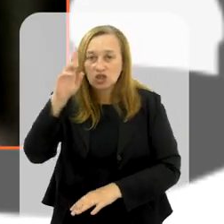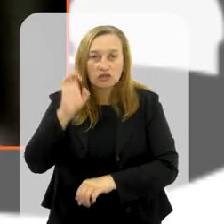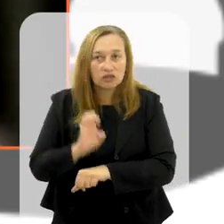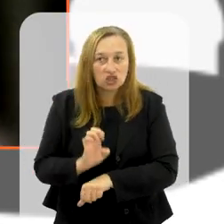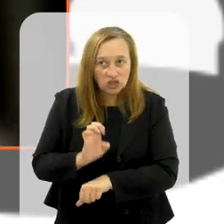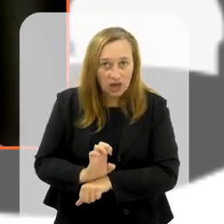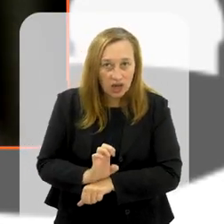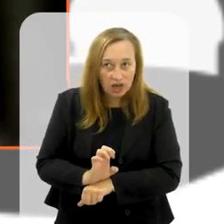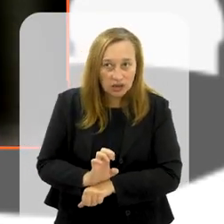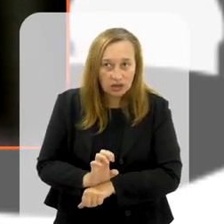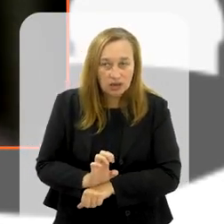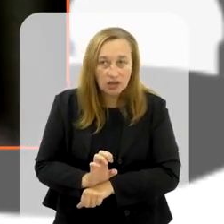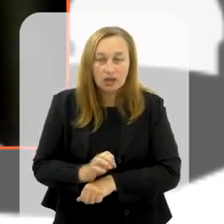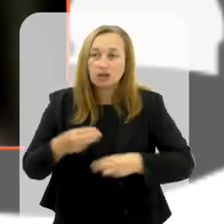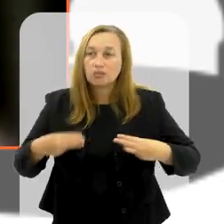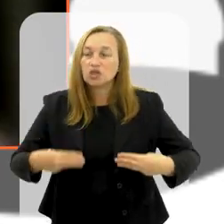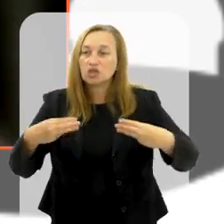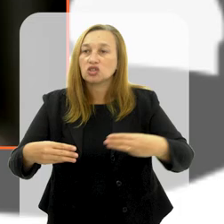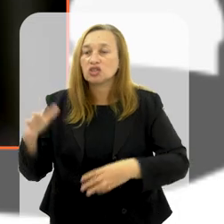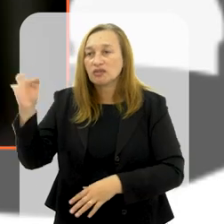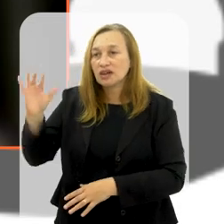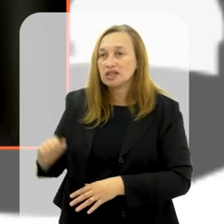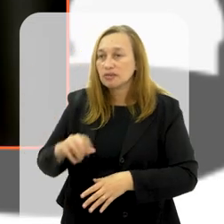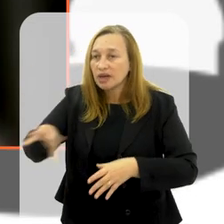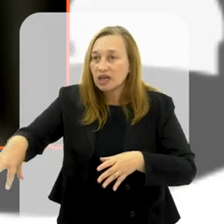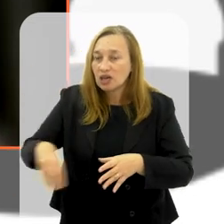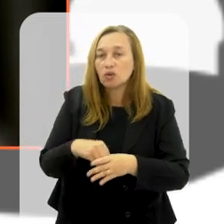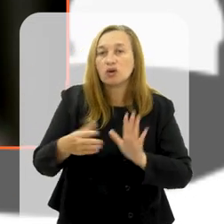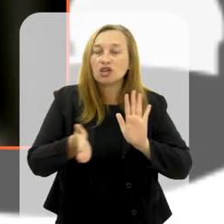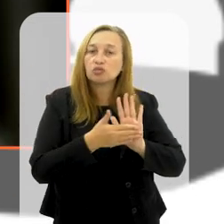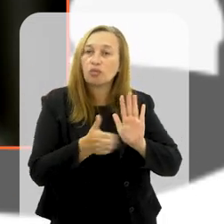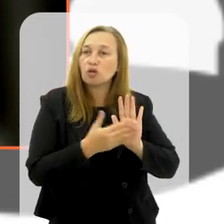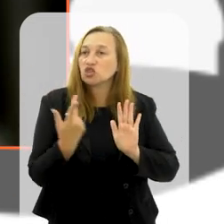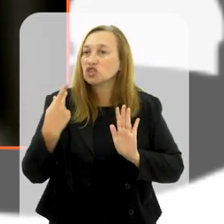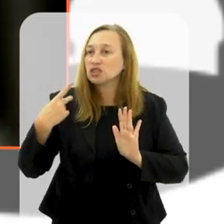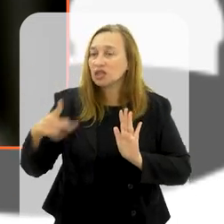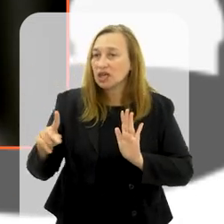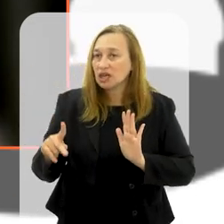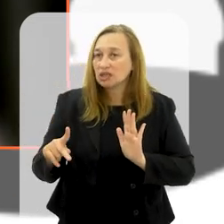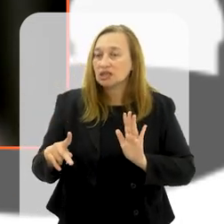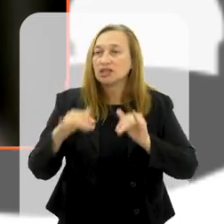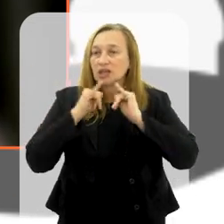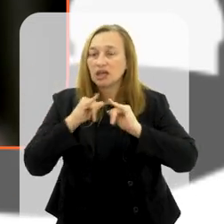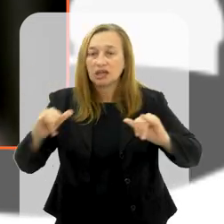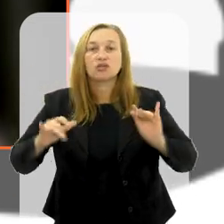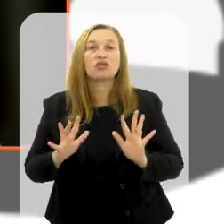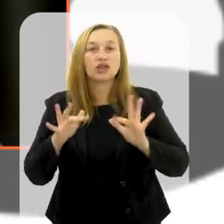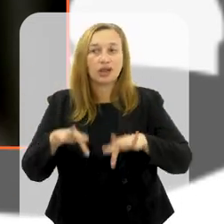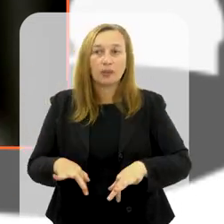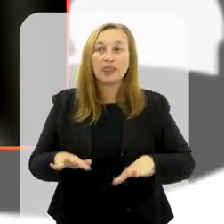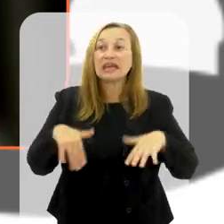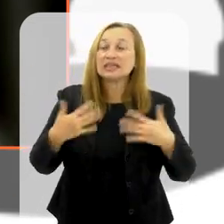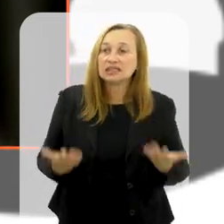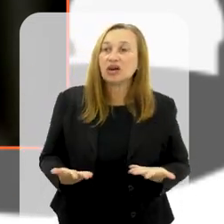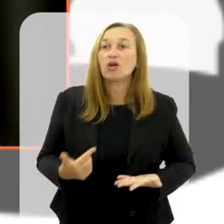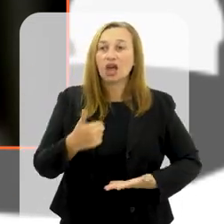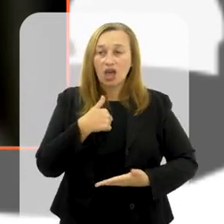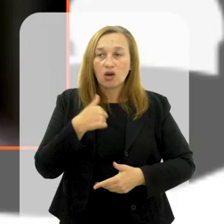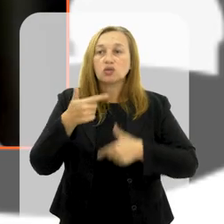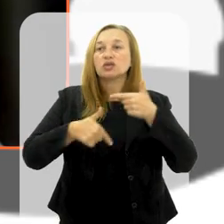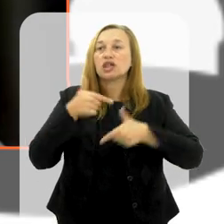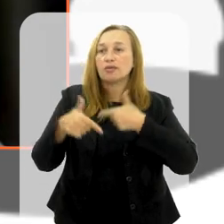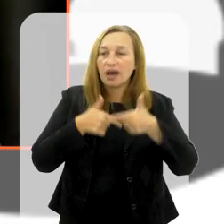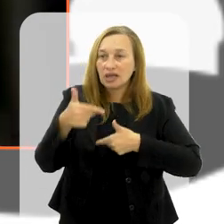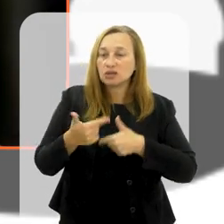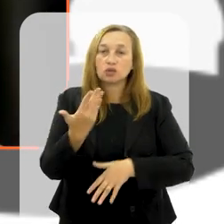de Estado e ministros da Fazenda para que incorporem as suas propostas na declaração final. Então, eu estou